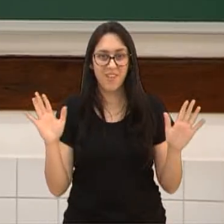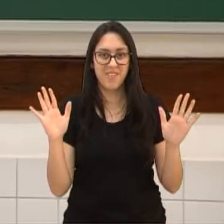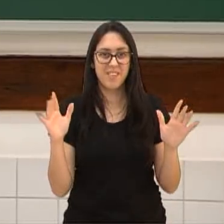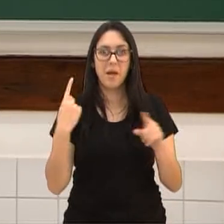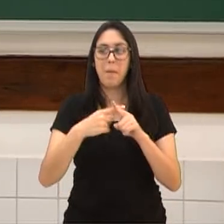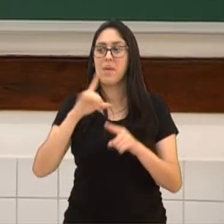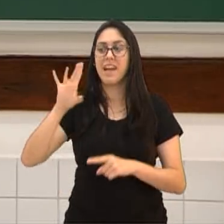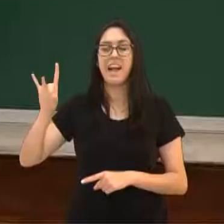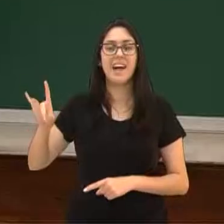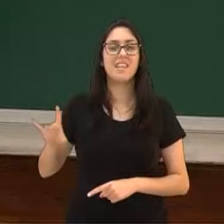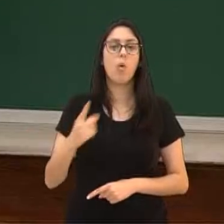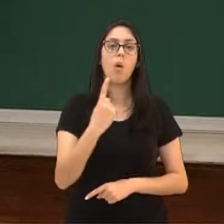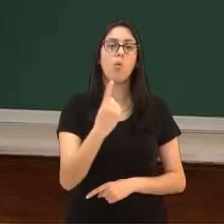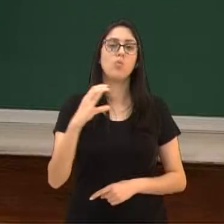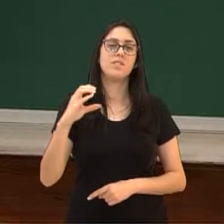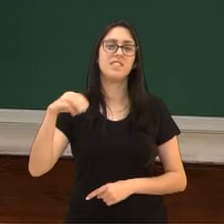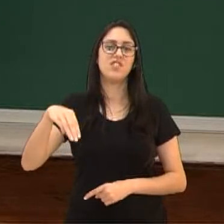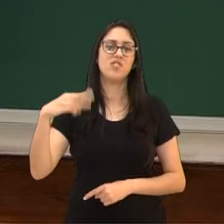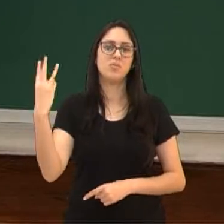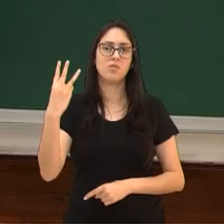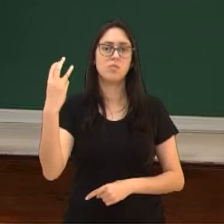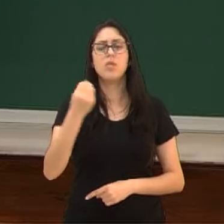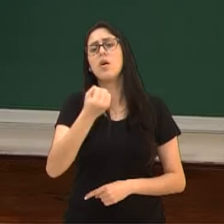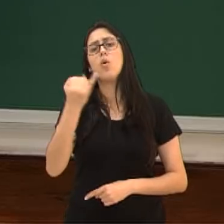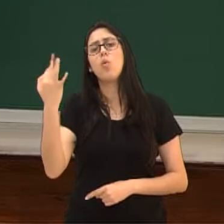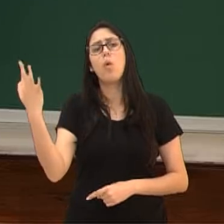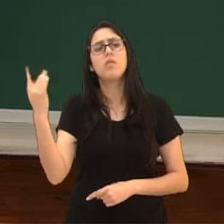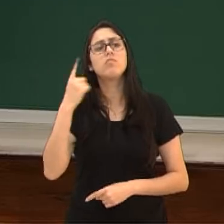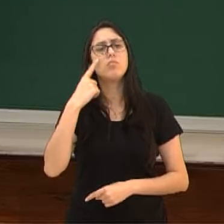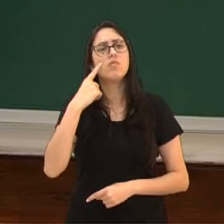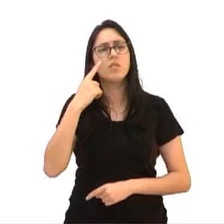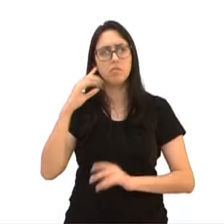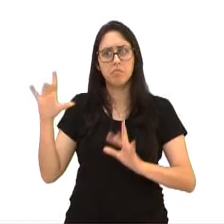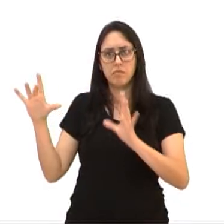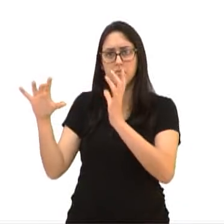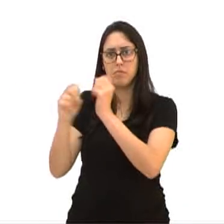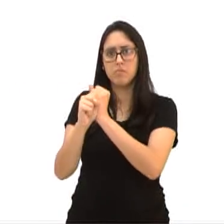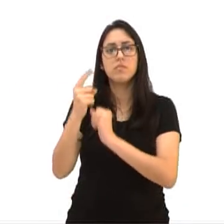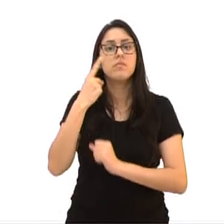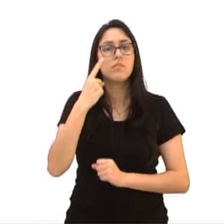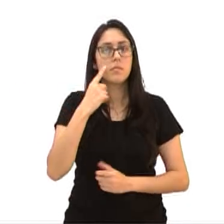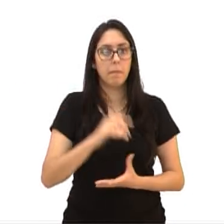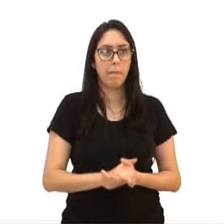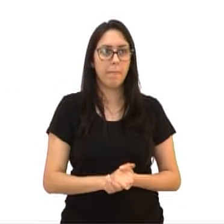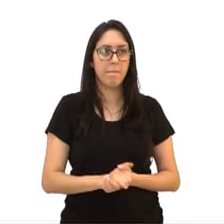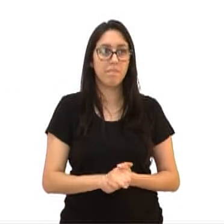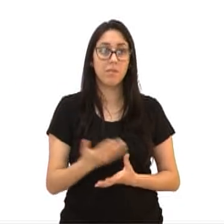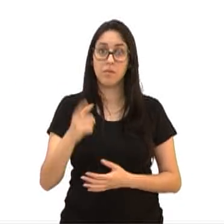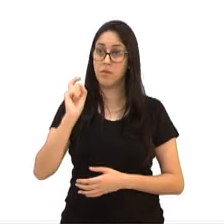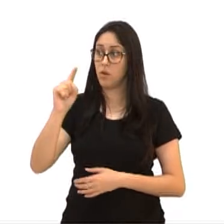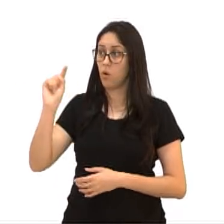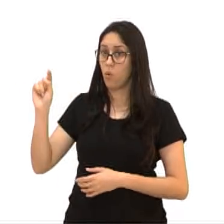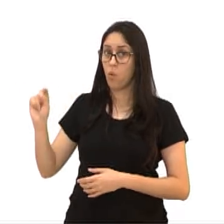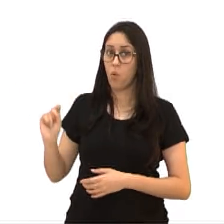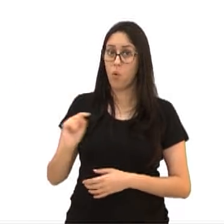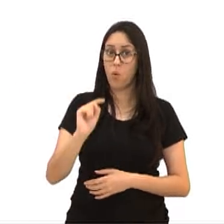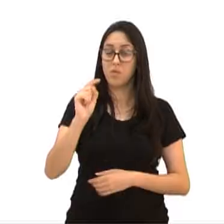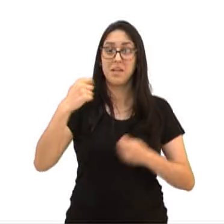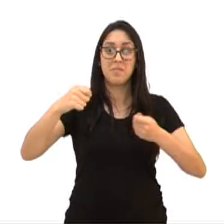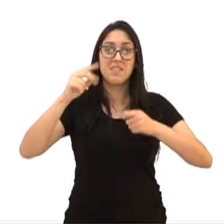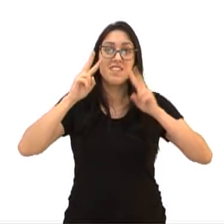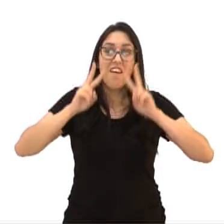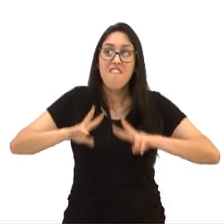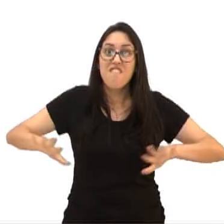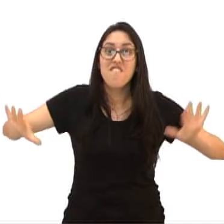ok? Vamos lá contar então? Vamos ver quantos tem? Olha lá. Agora, para contar é uma coisa muito difícil. Você vai ter que ter uma visão